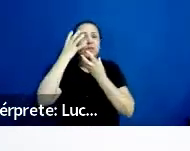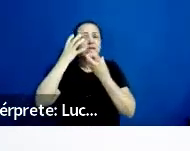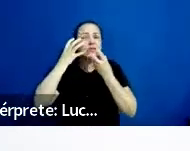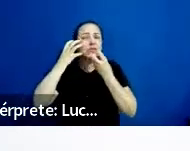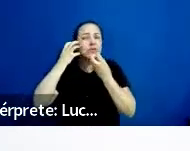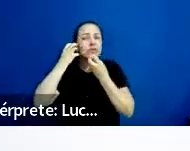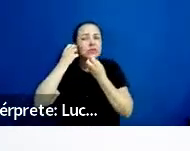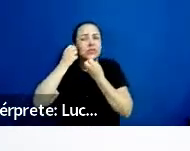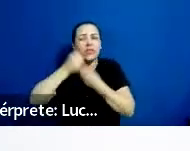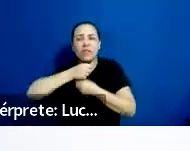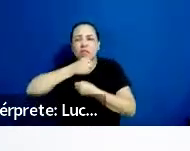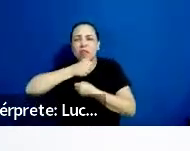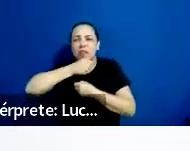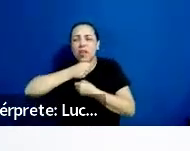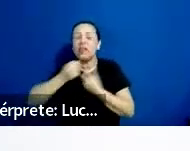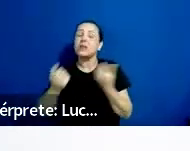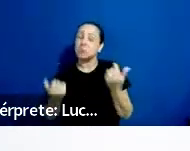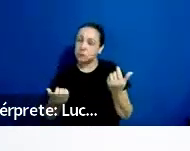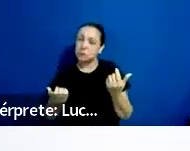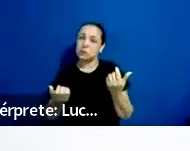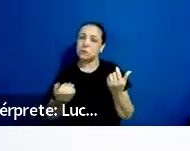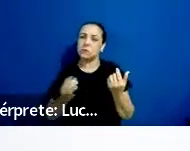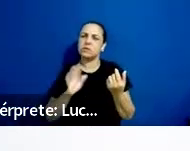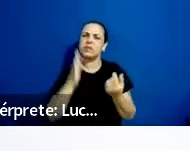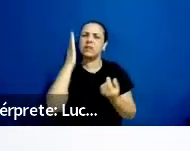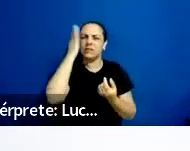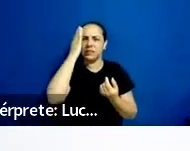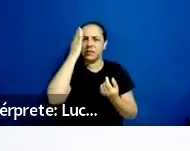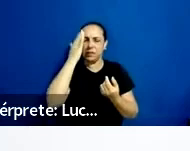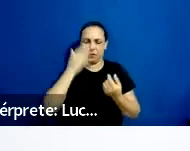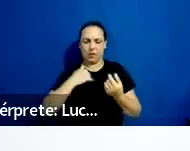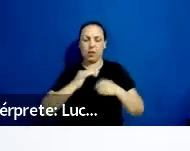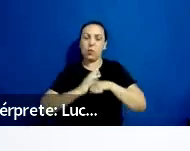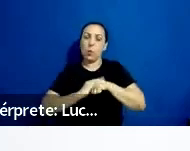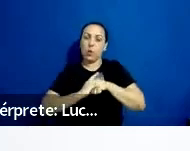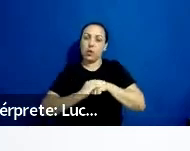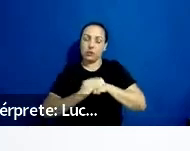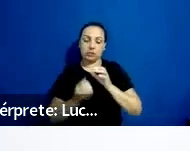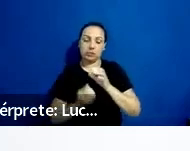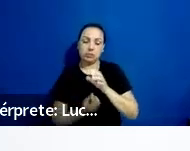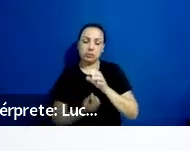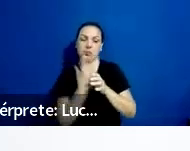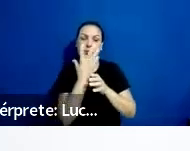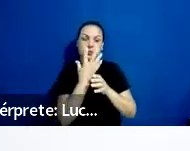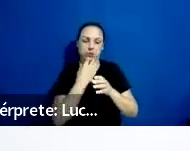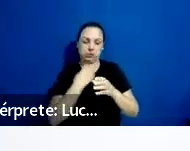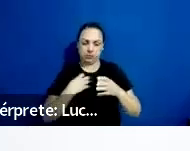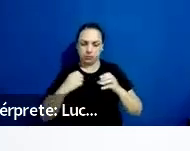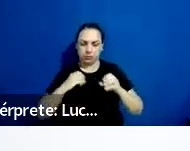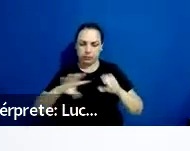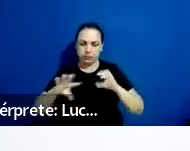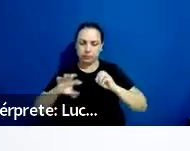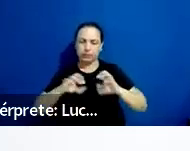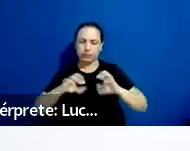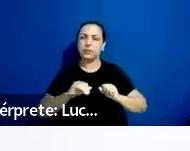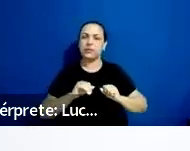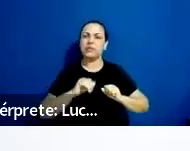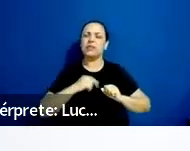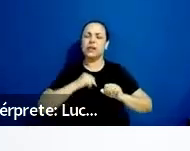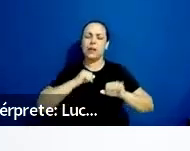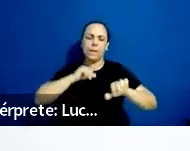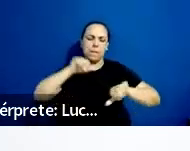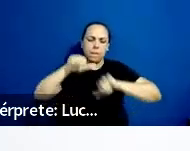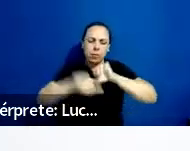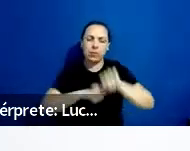que nós podemos, então, sabendo das causas das enfermidades, como podemos reduzir a acidez do nosso